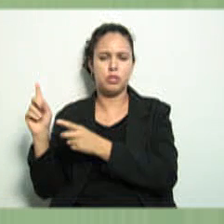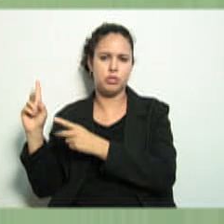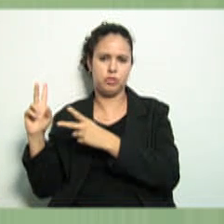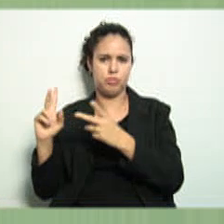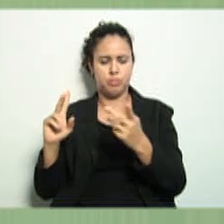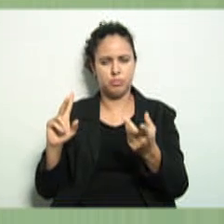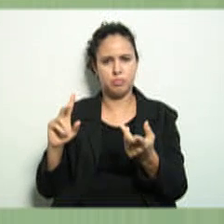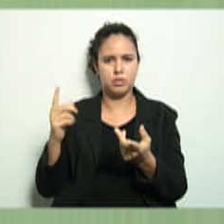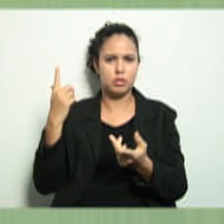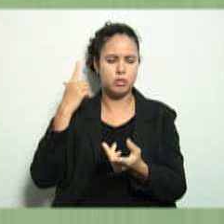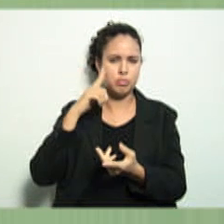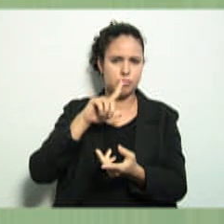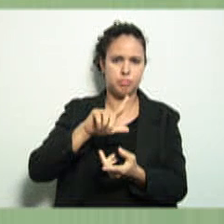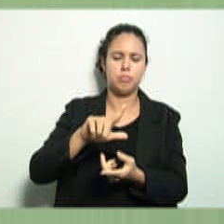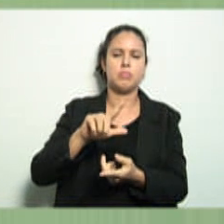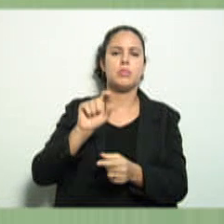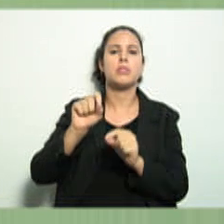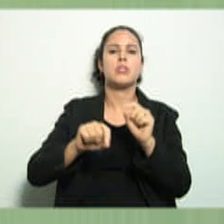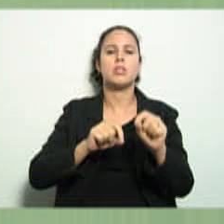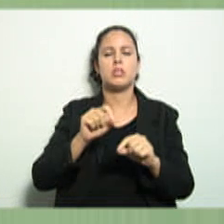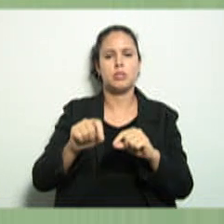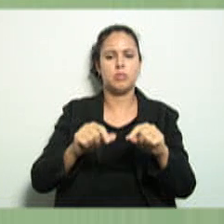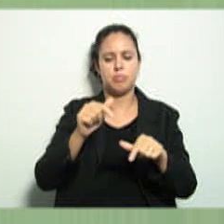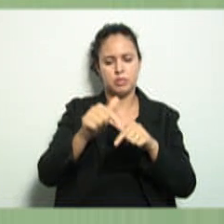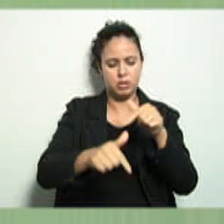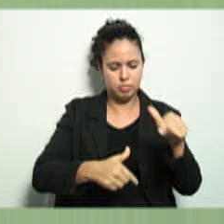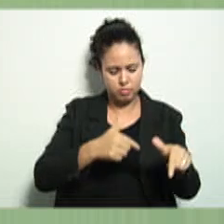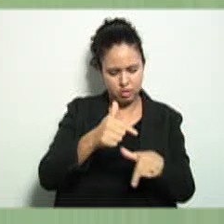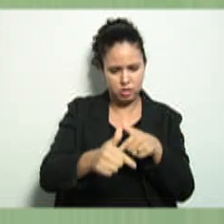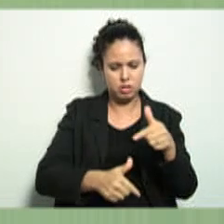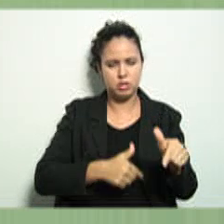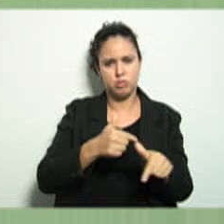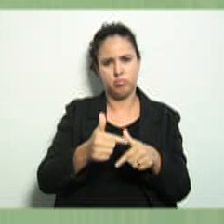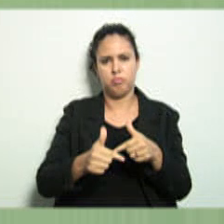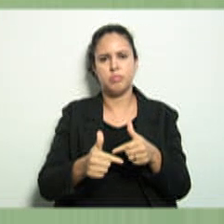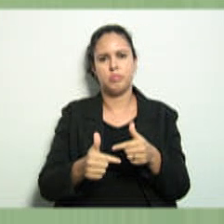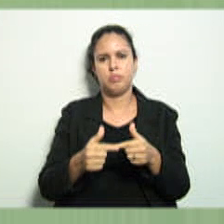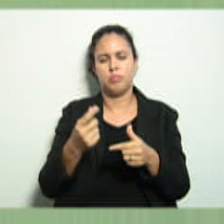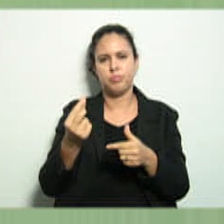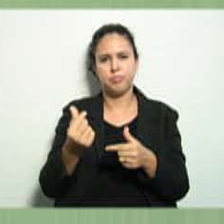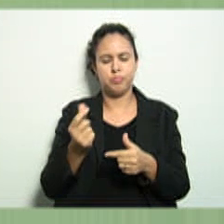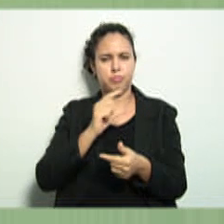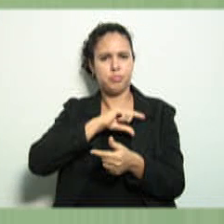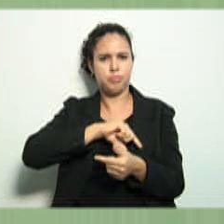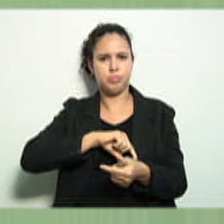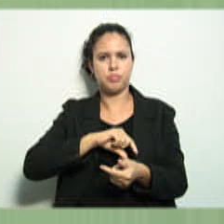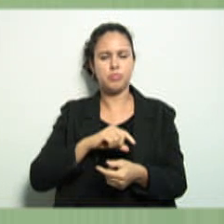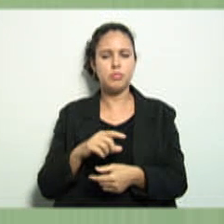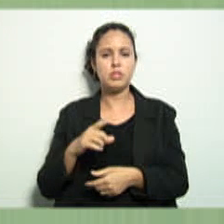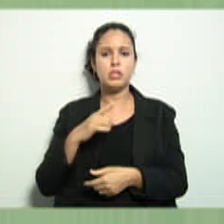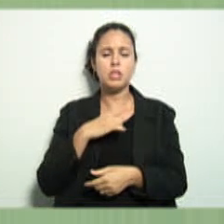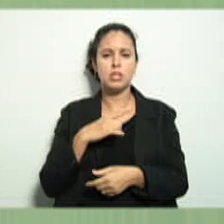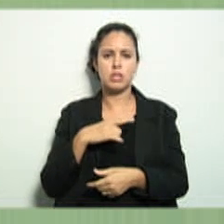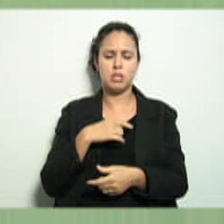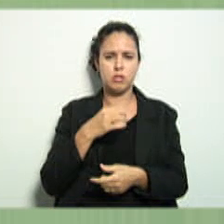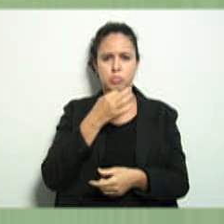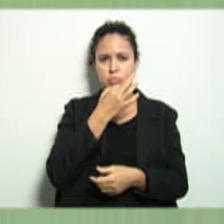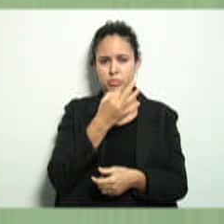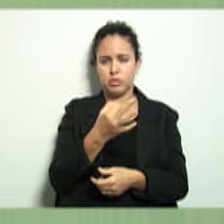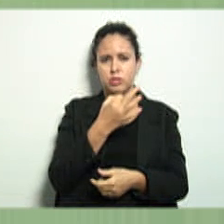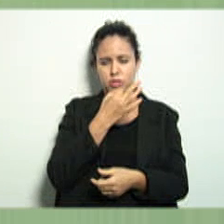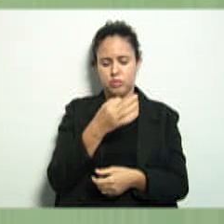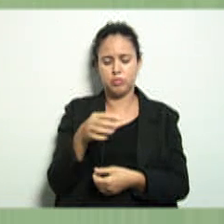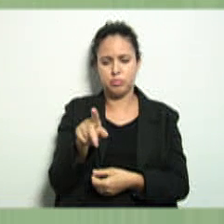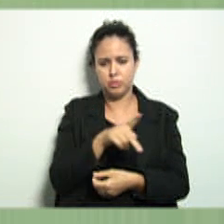emprego e renda? A gente não teve nenhuma resposta nessa área, mas teve um comentário aqui enviado pelo